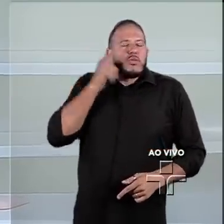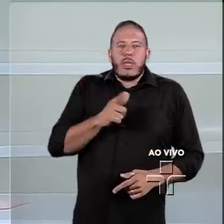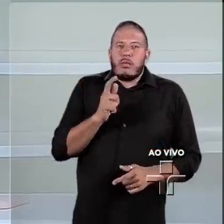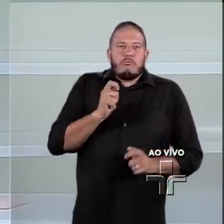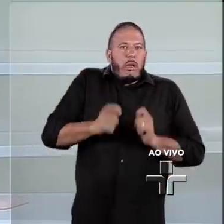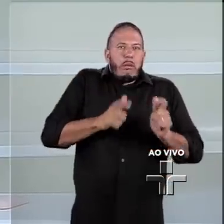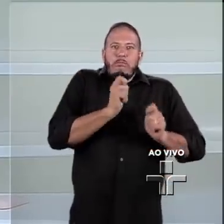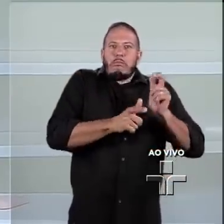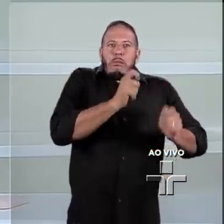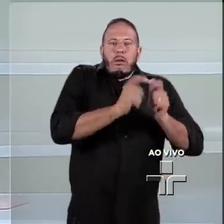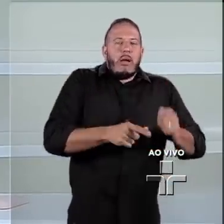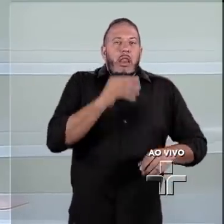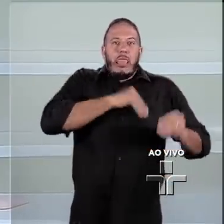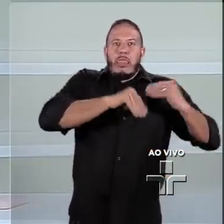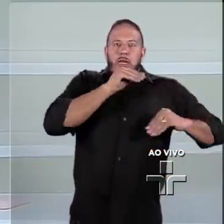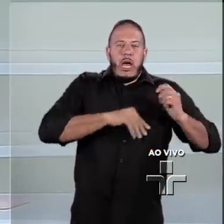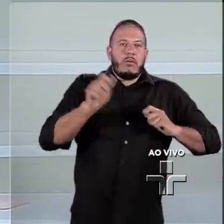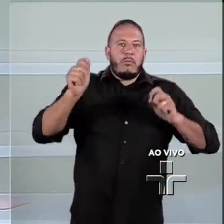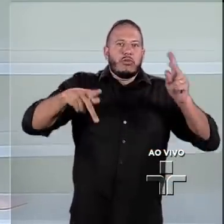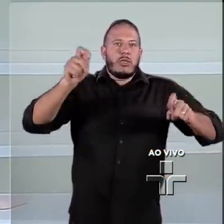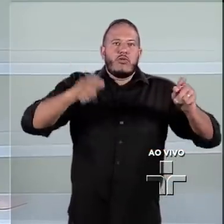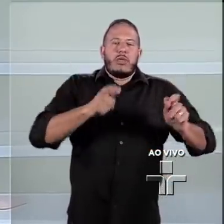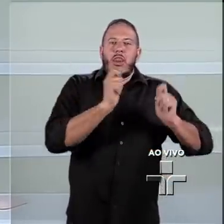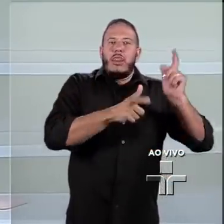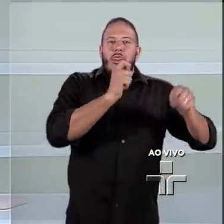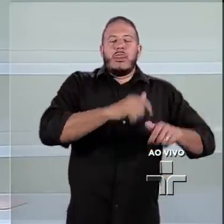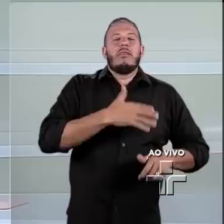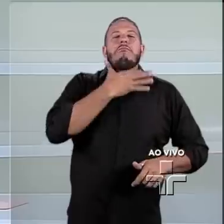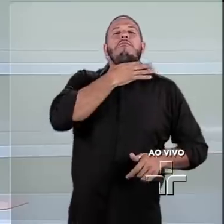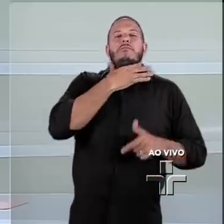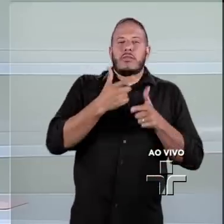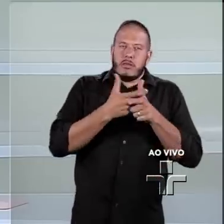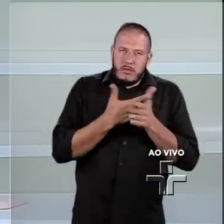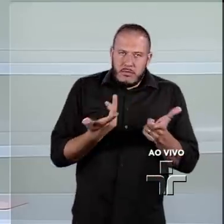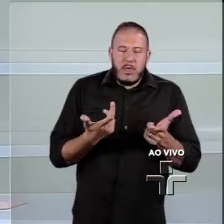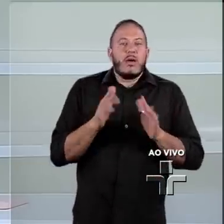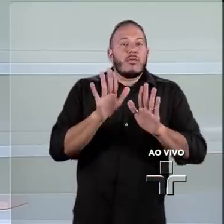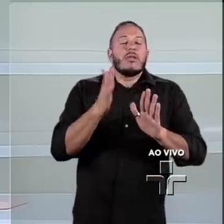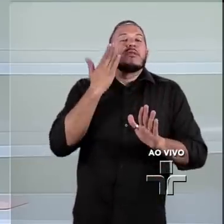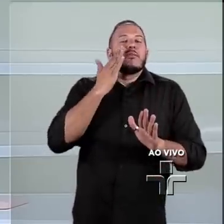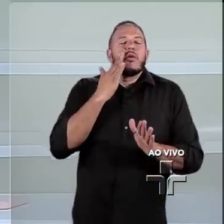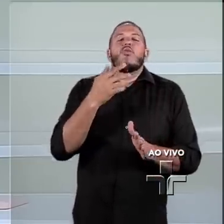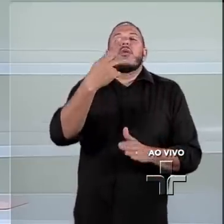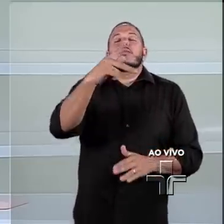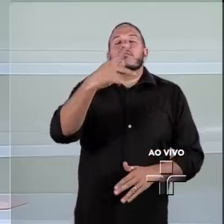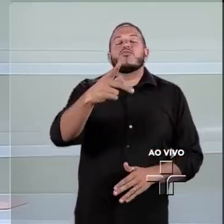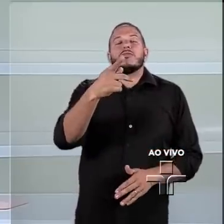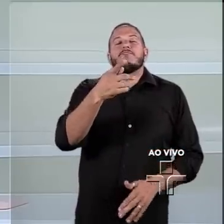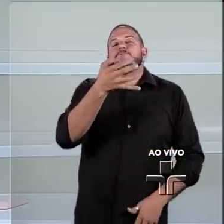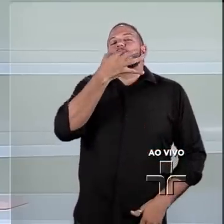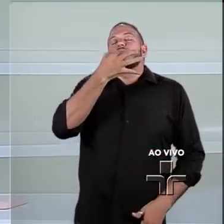suas aposentadorias, salários e por aí vai. Qual vai ser a sua posição,